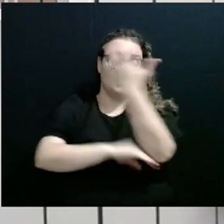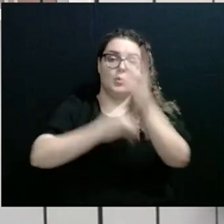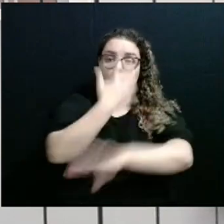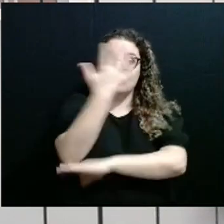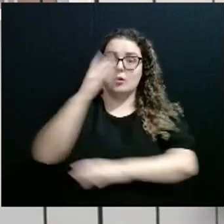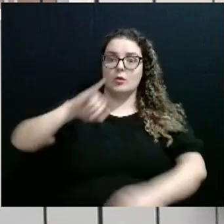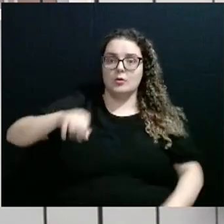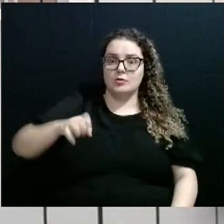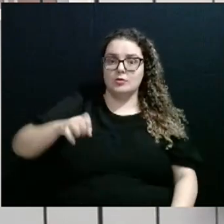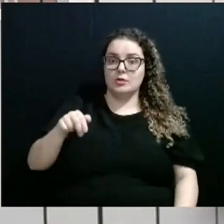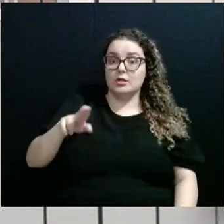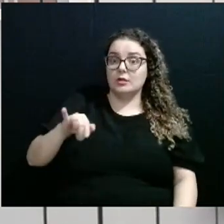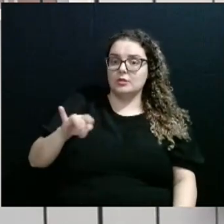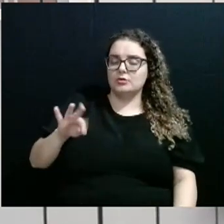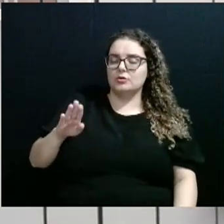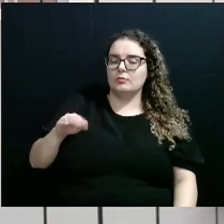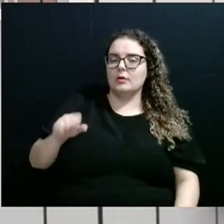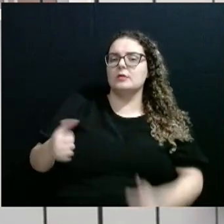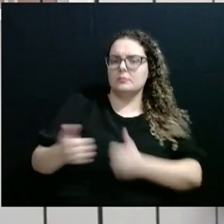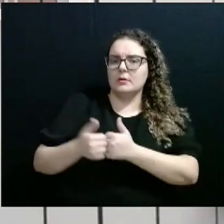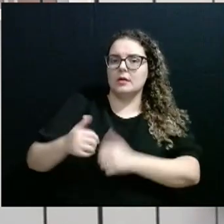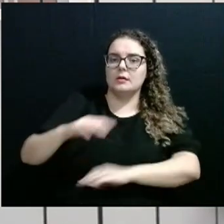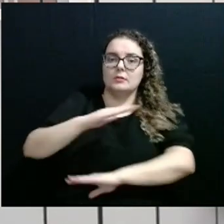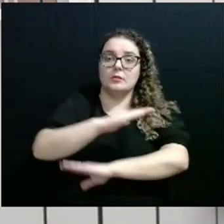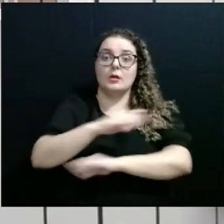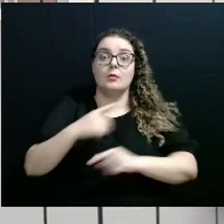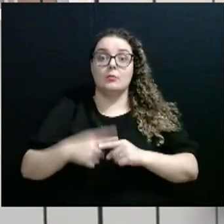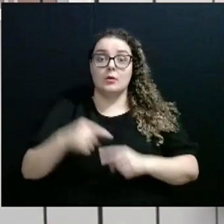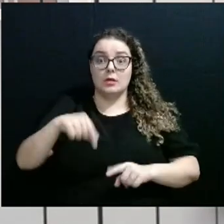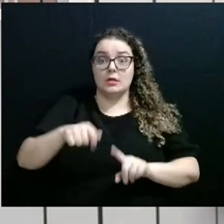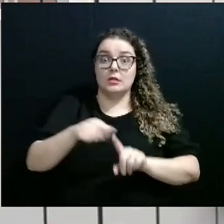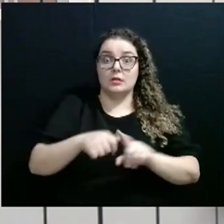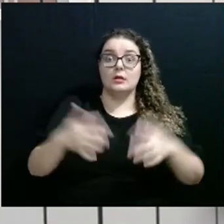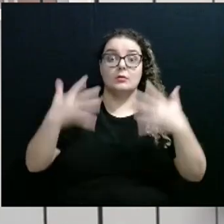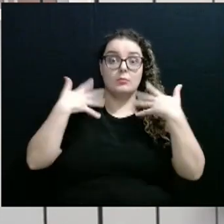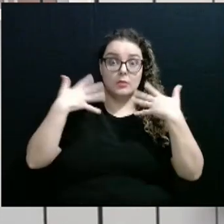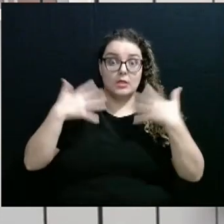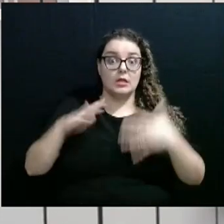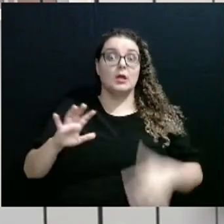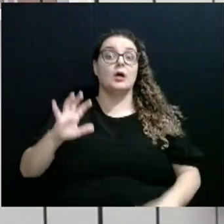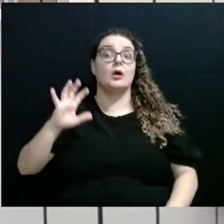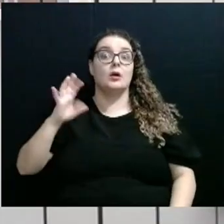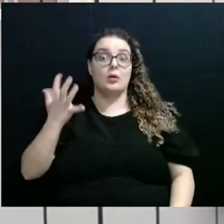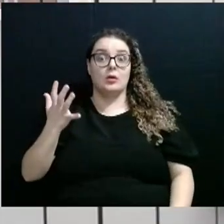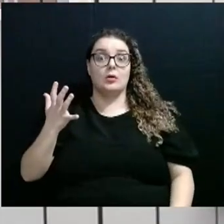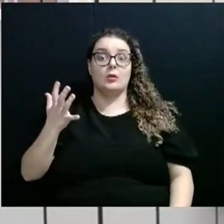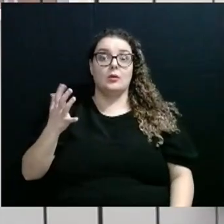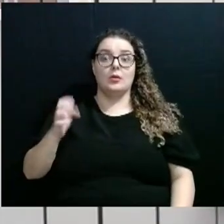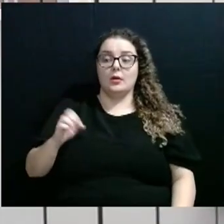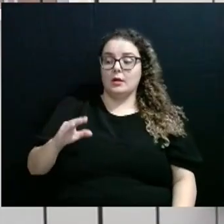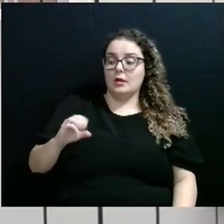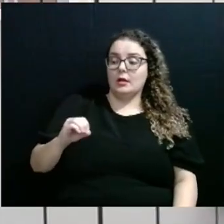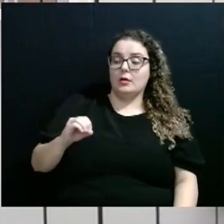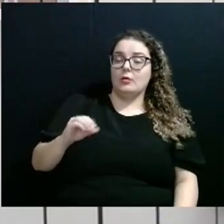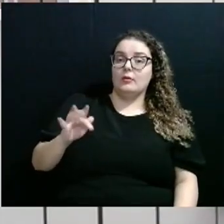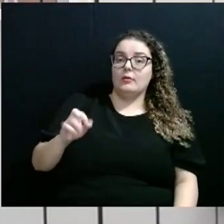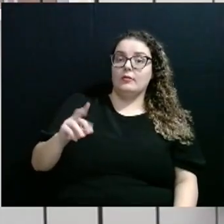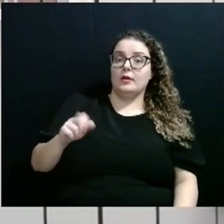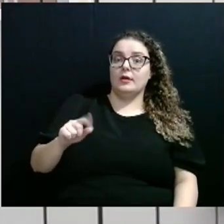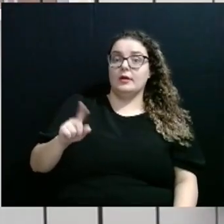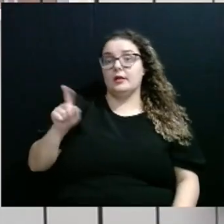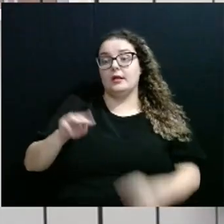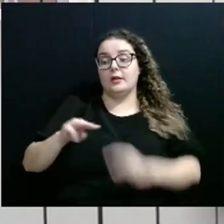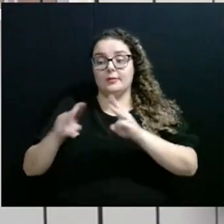Câmara Municipal, porque neste mês de janeiro acontecem as ecoférias lá no Museu do Bosque, que é um